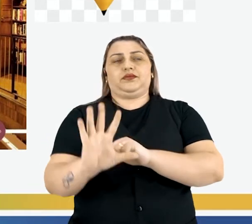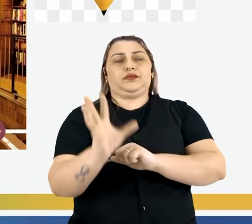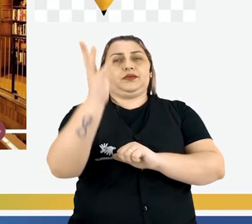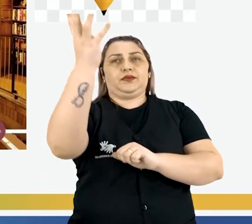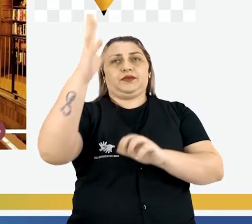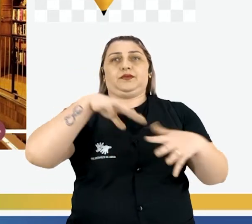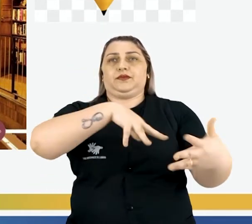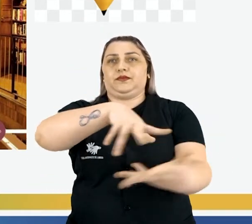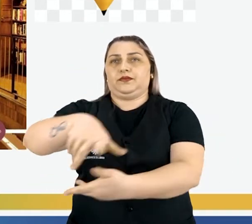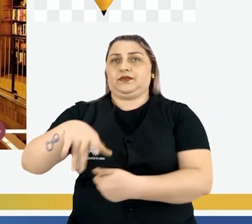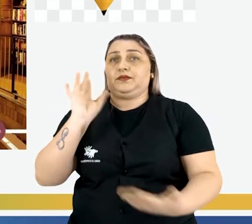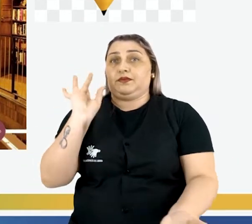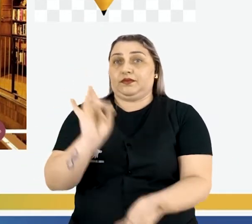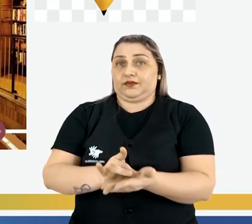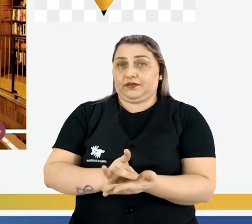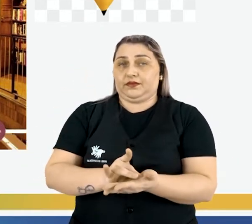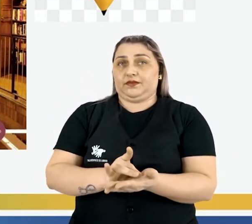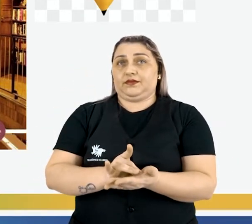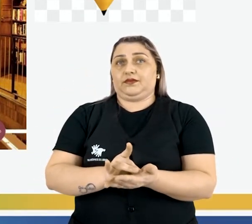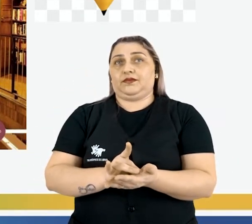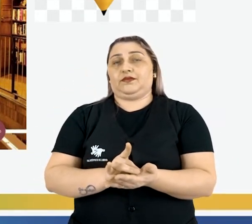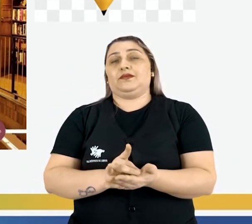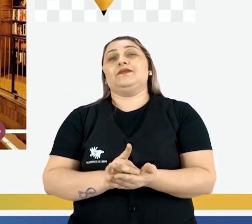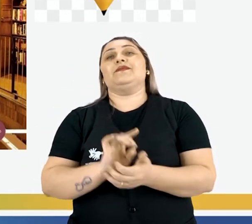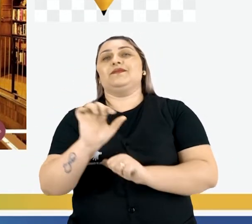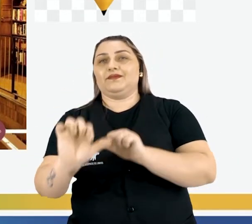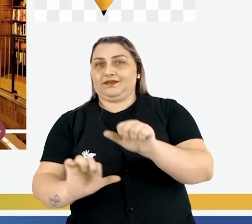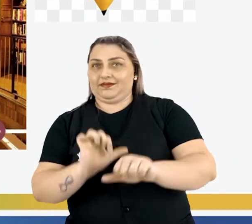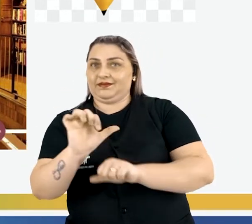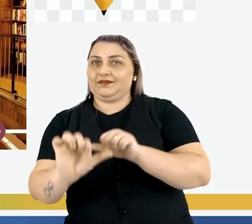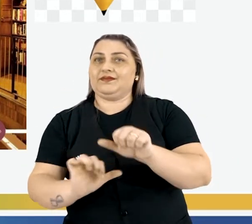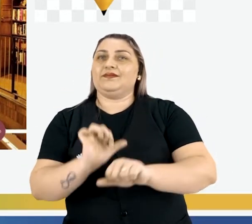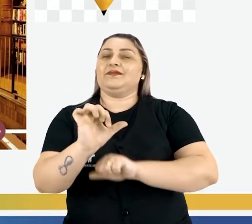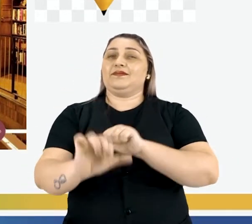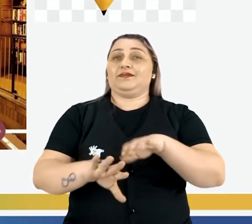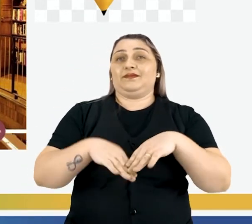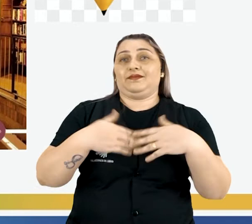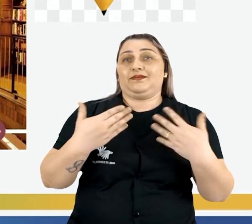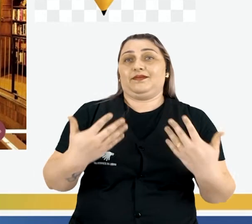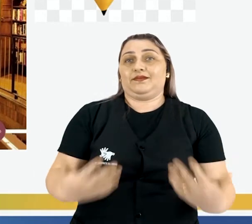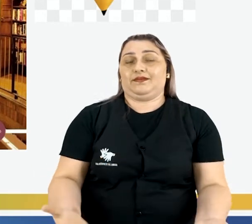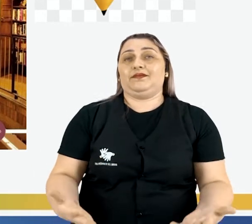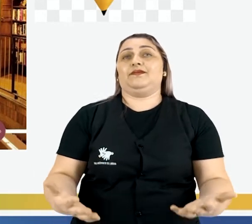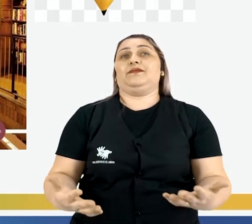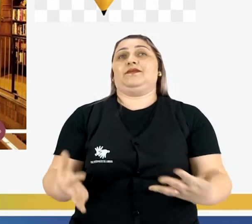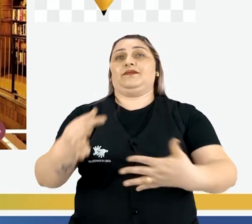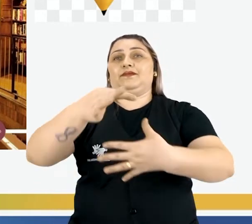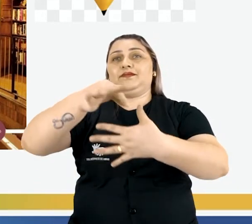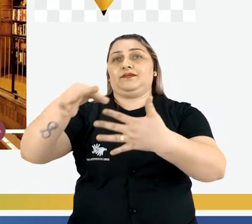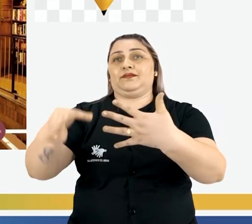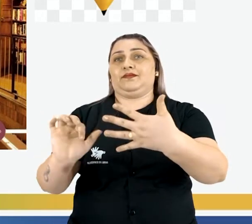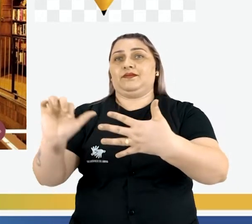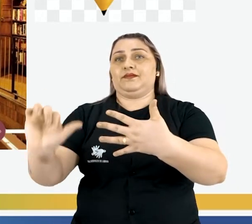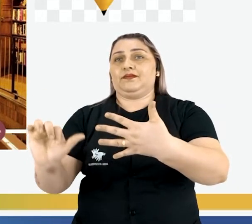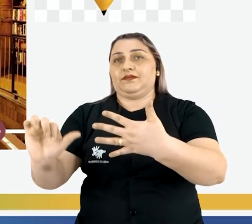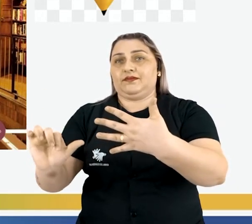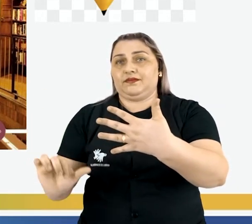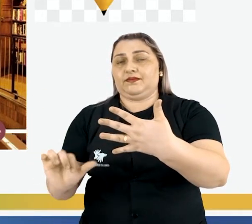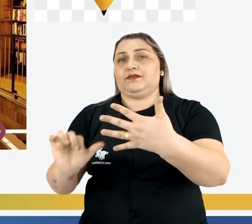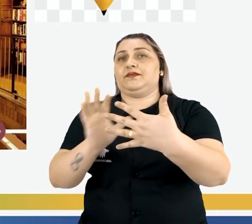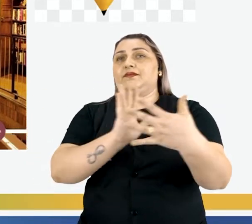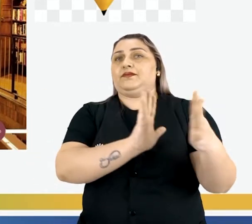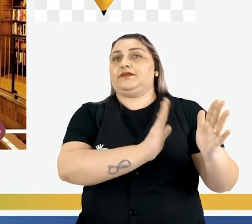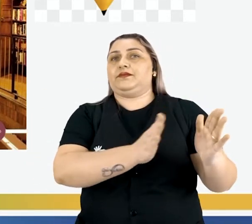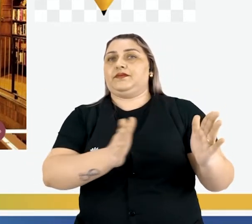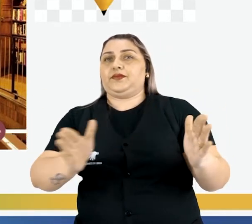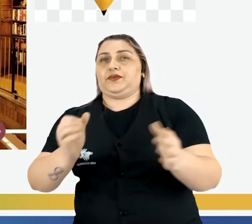aconteceram no mundo, não é verdade? Então, muitas mudanças, que são aqueles elementos que se alteram com o passar